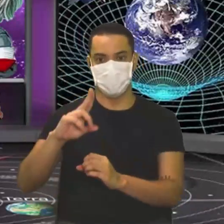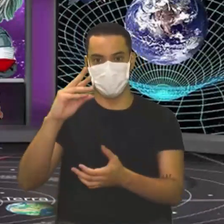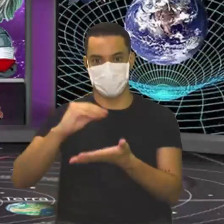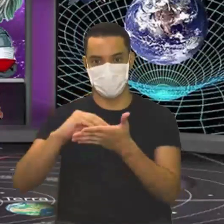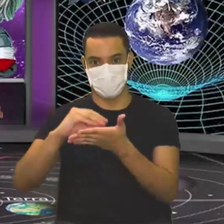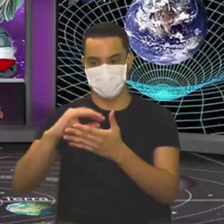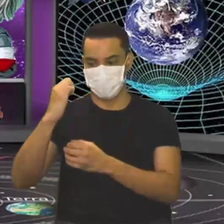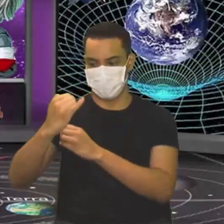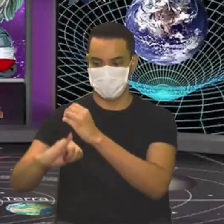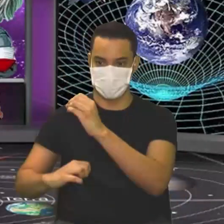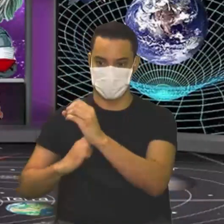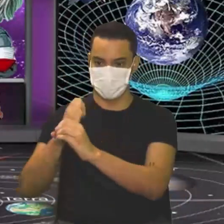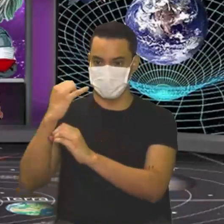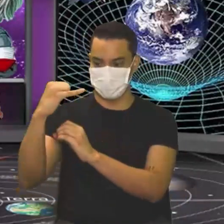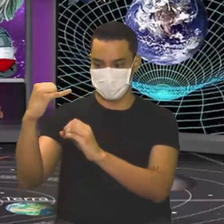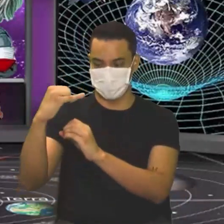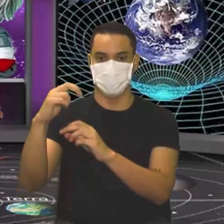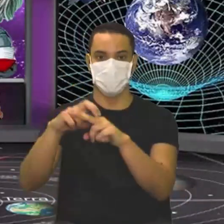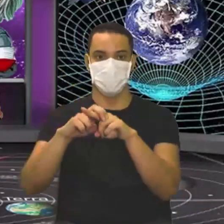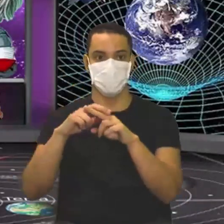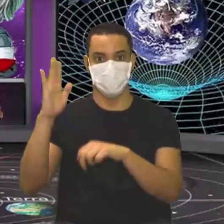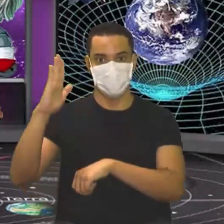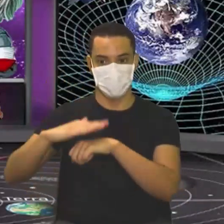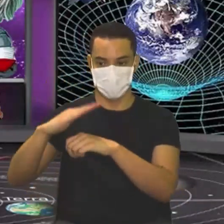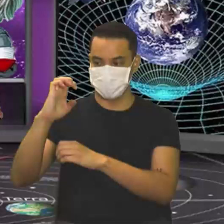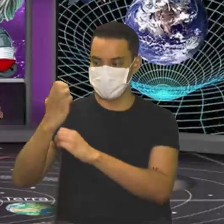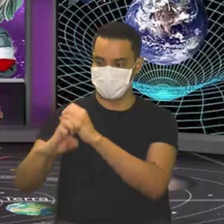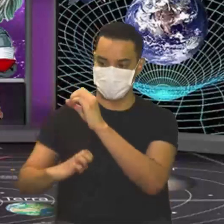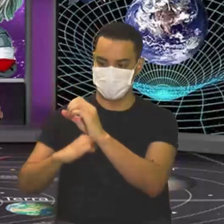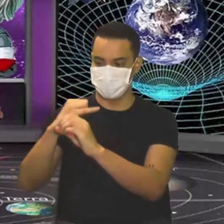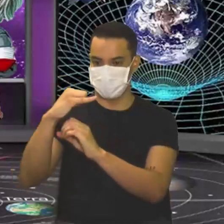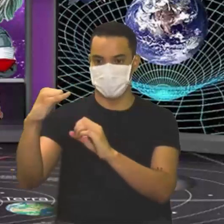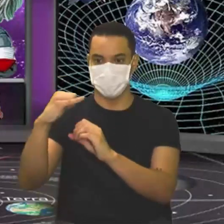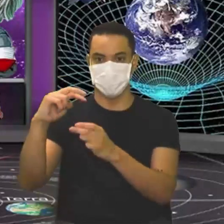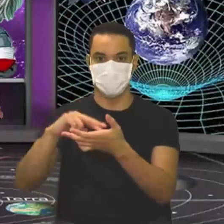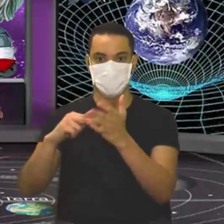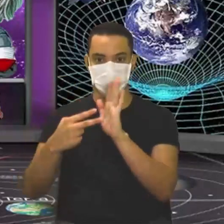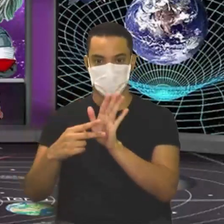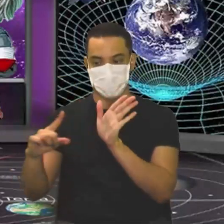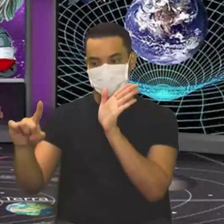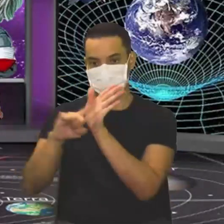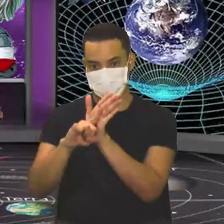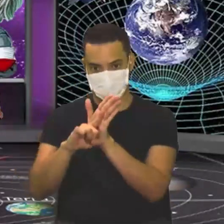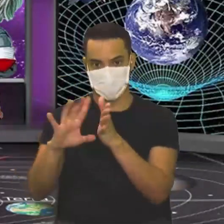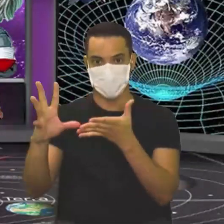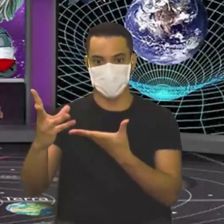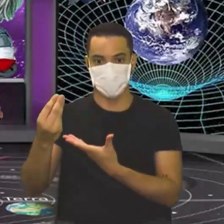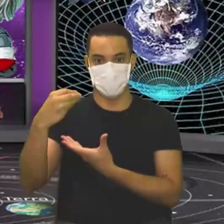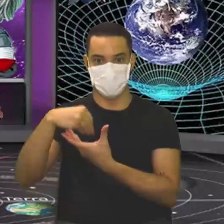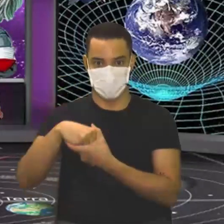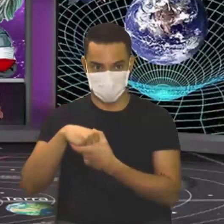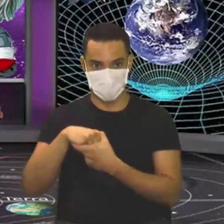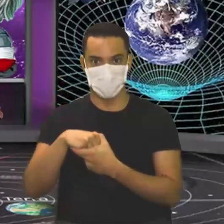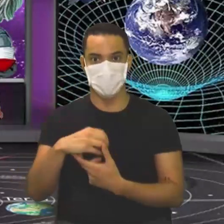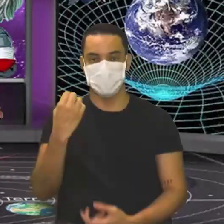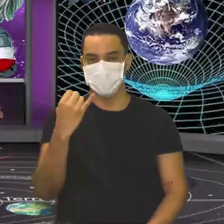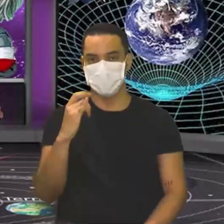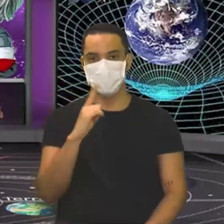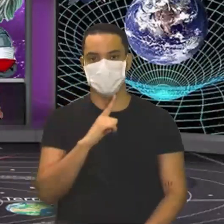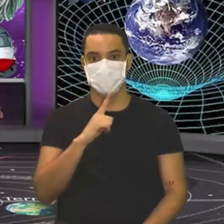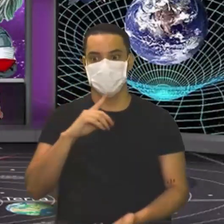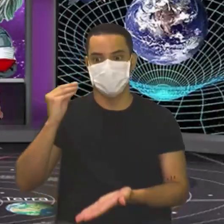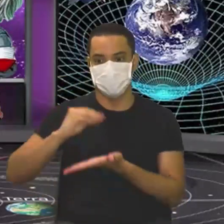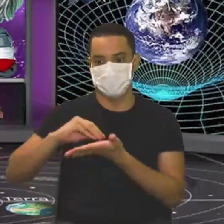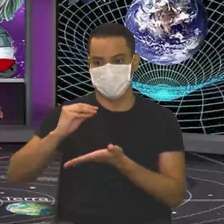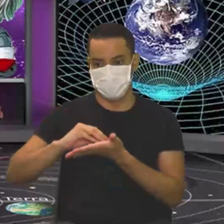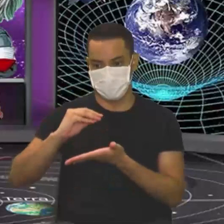elétrons. Então, quando ele tem excesso de elétrons, ele está negativamente carregado. Quando ele tem essa